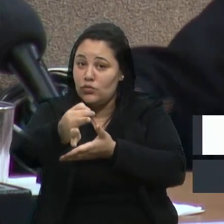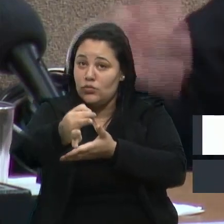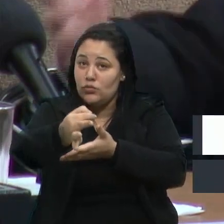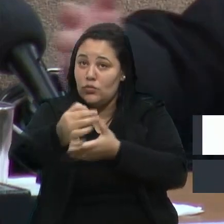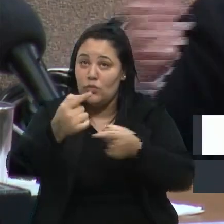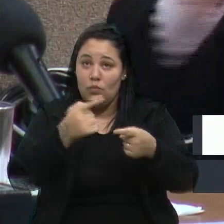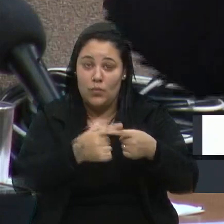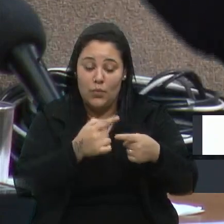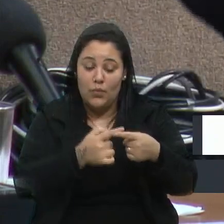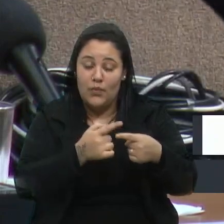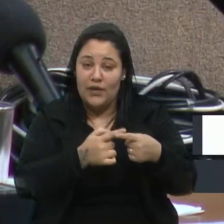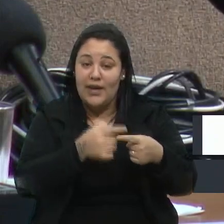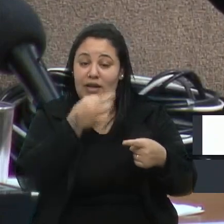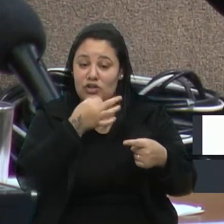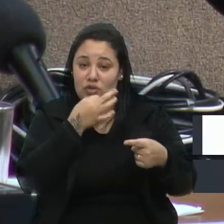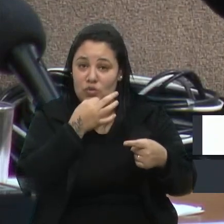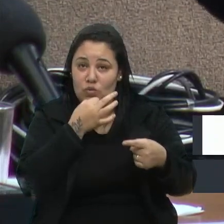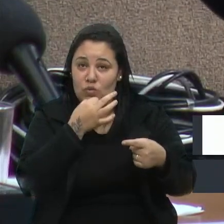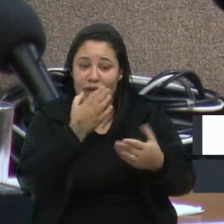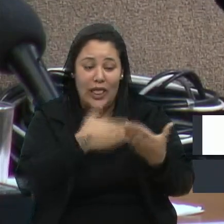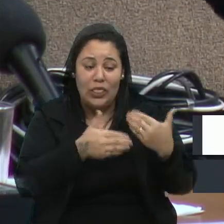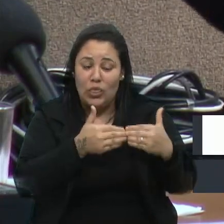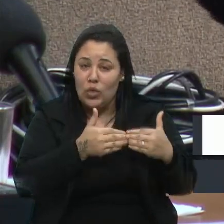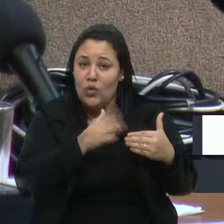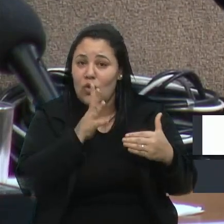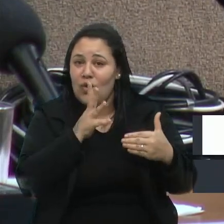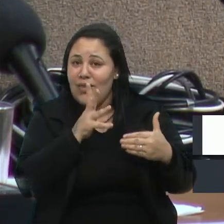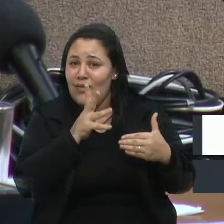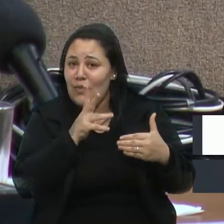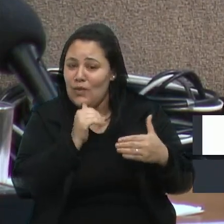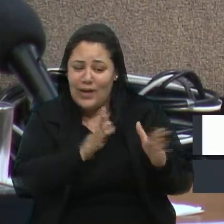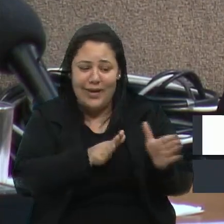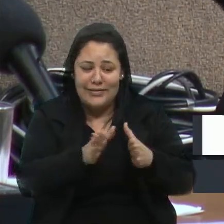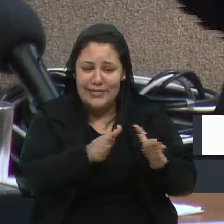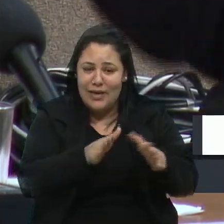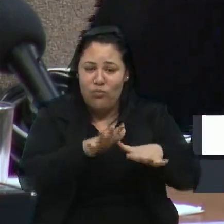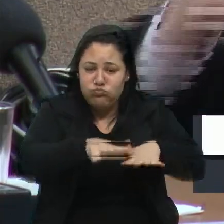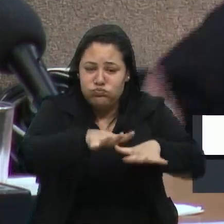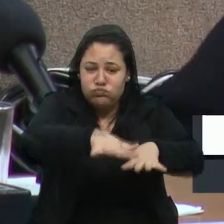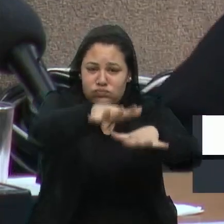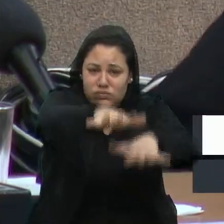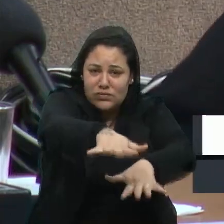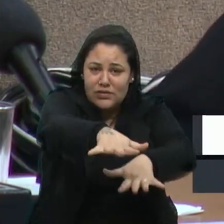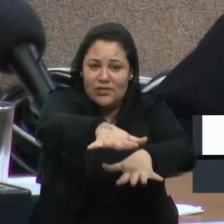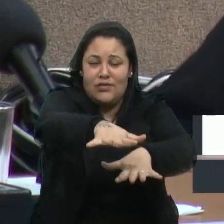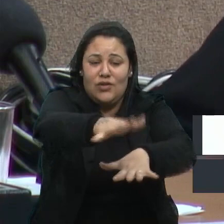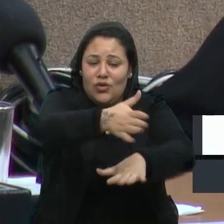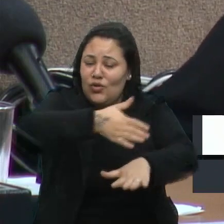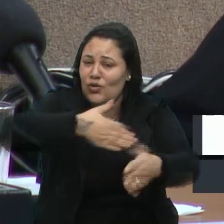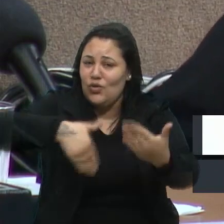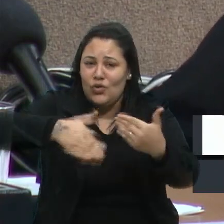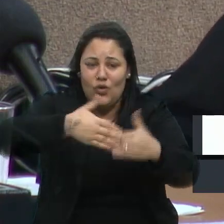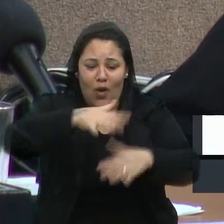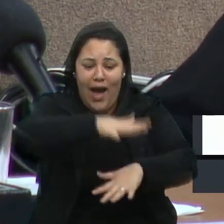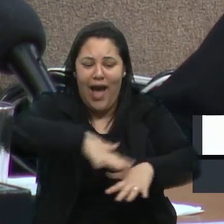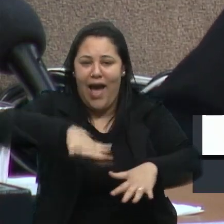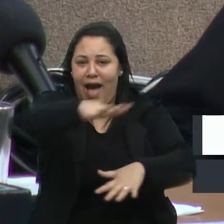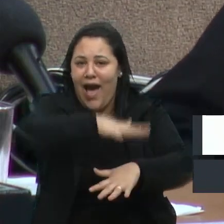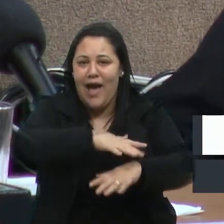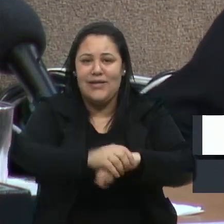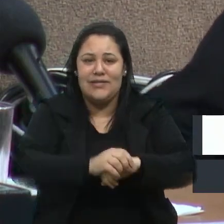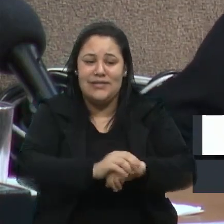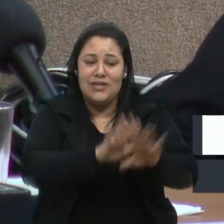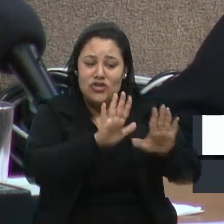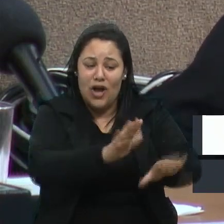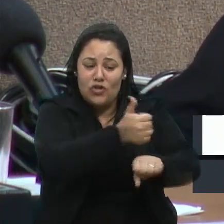os acessos, o trânsito, enfim, todas as áreas, né? Principalmente a atração de investimentos, retenção de talentos, e